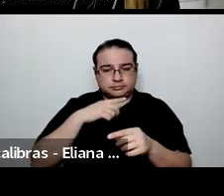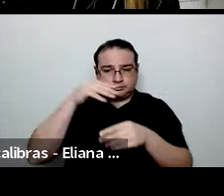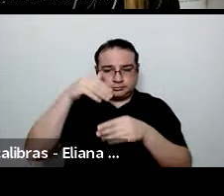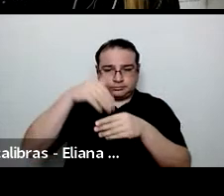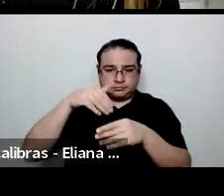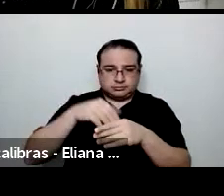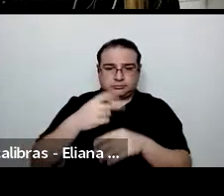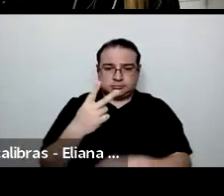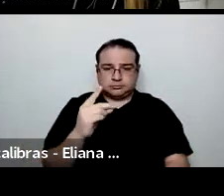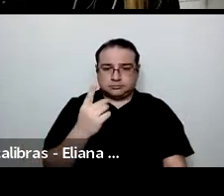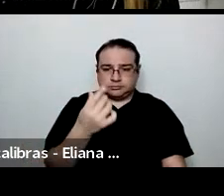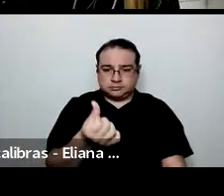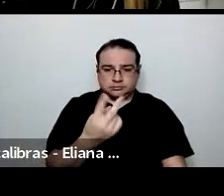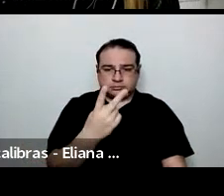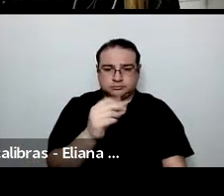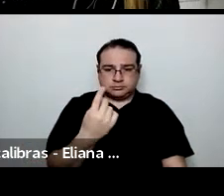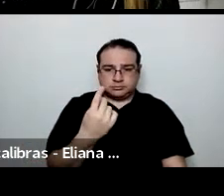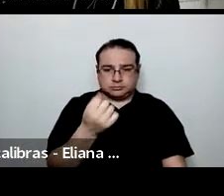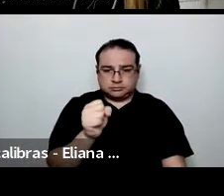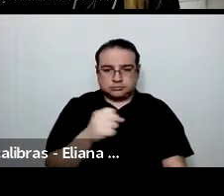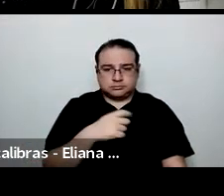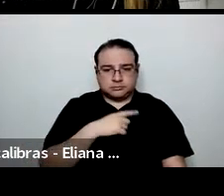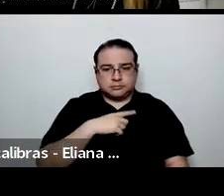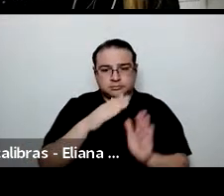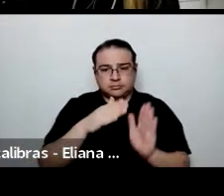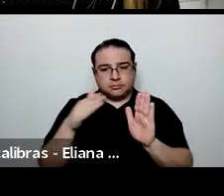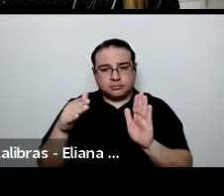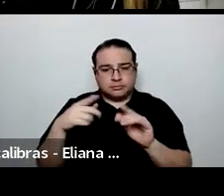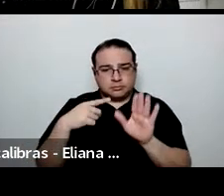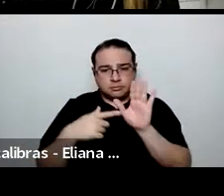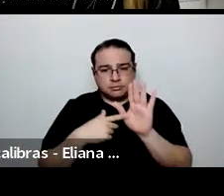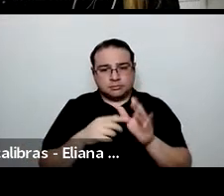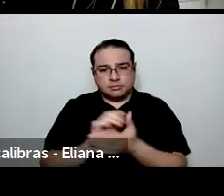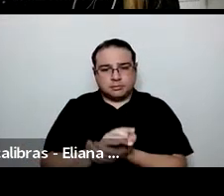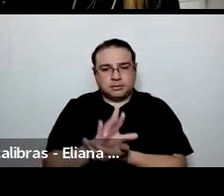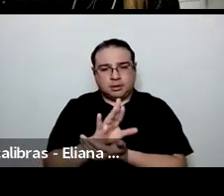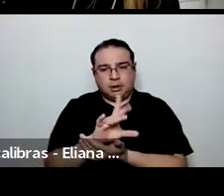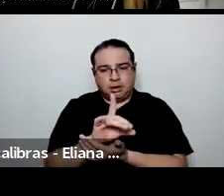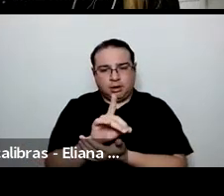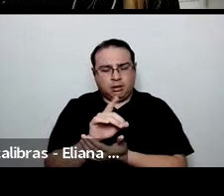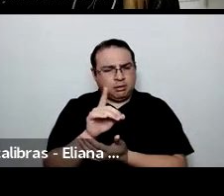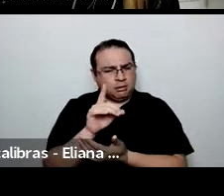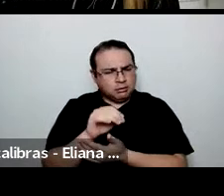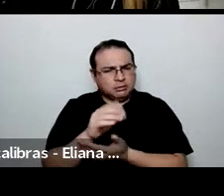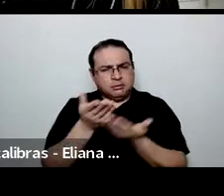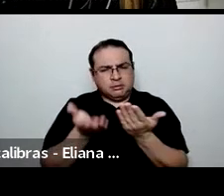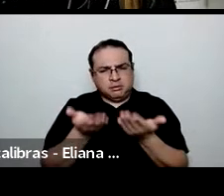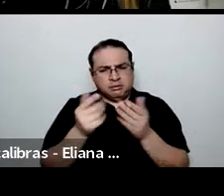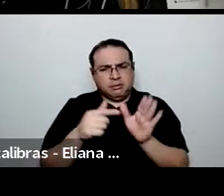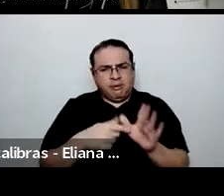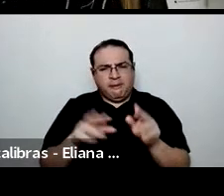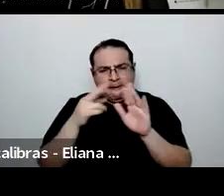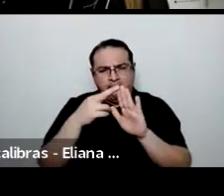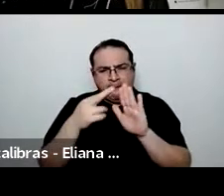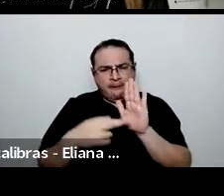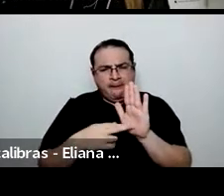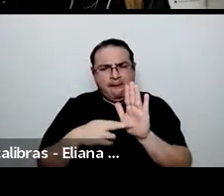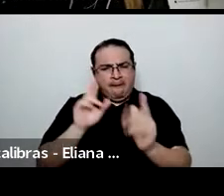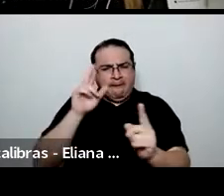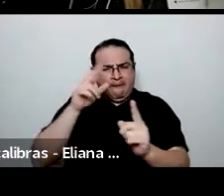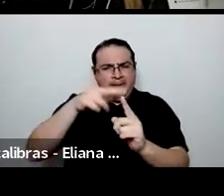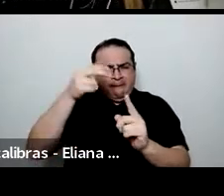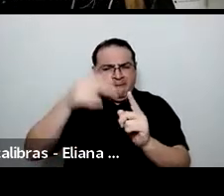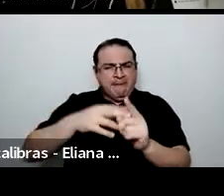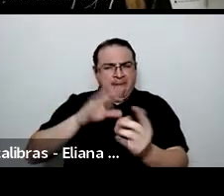2016 em 2018 seguiram o entendimento mais branco e aí fácil referência aqui para essa conclusão